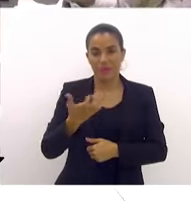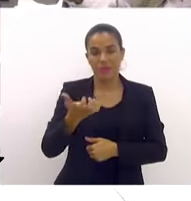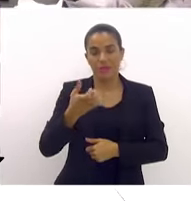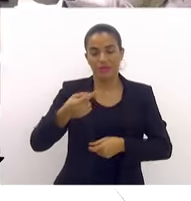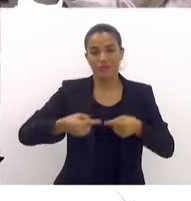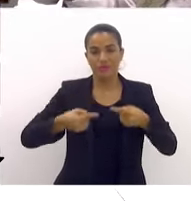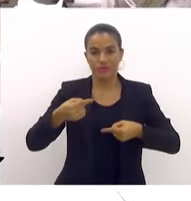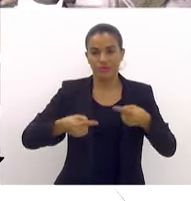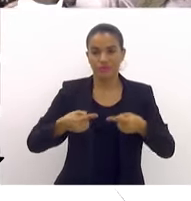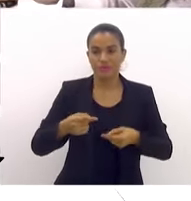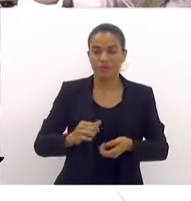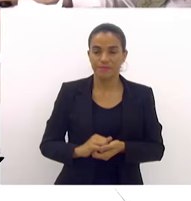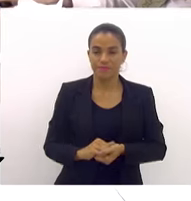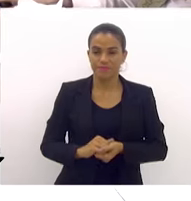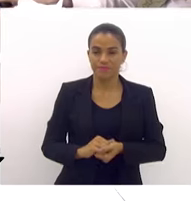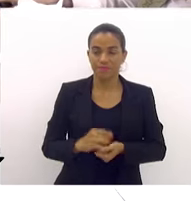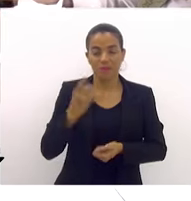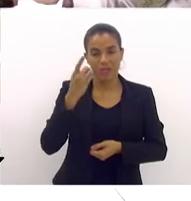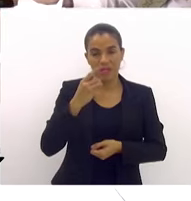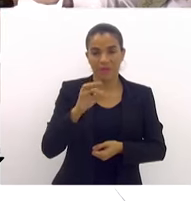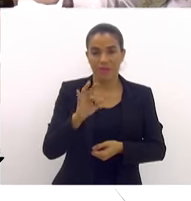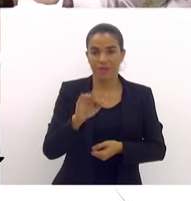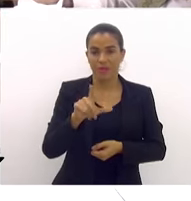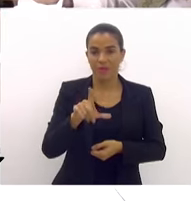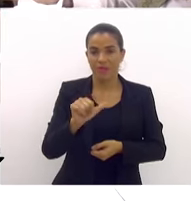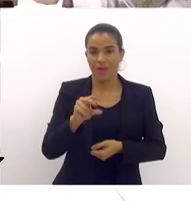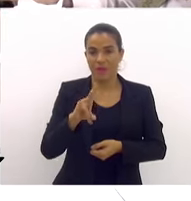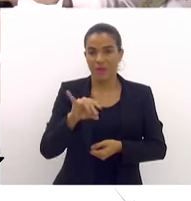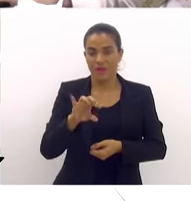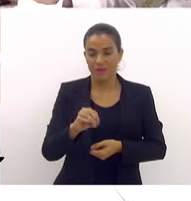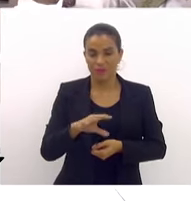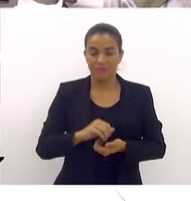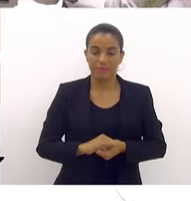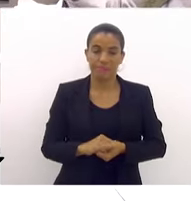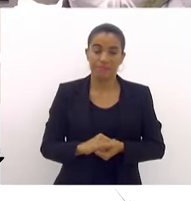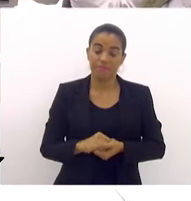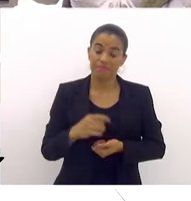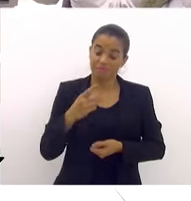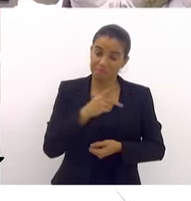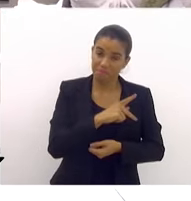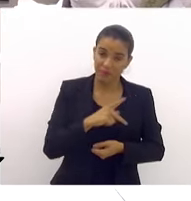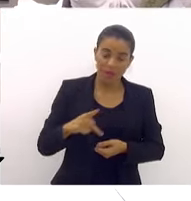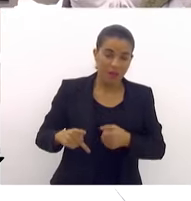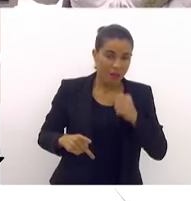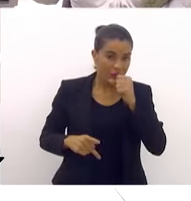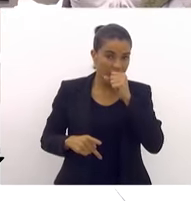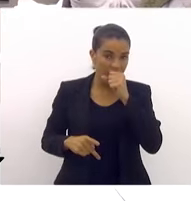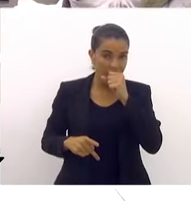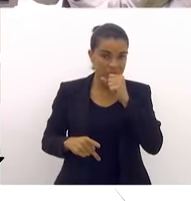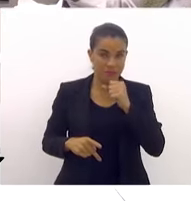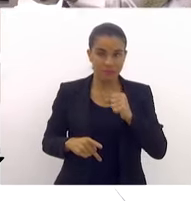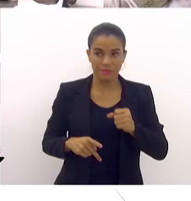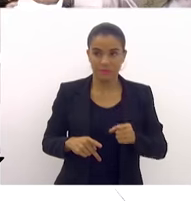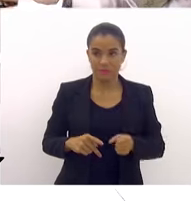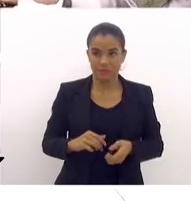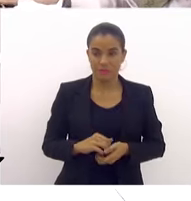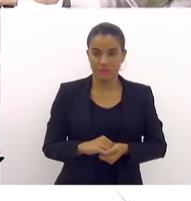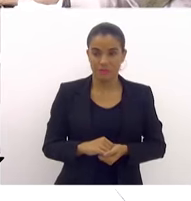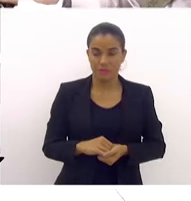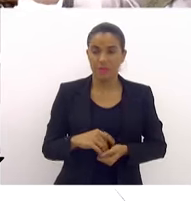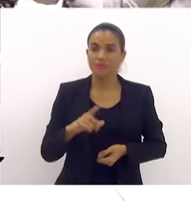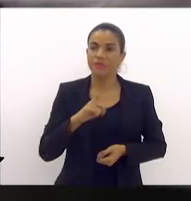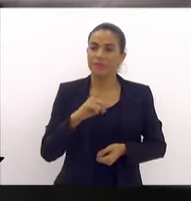discutir, deputado Flávio Serafim. Senhor presidente, tem um também, projeto... Também para discutir. Tem